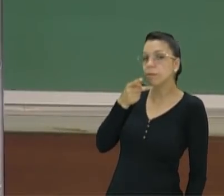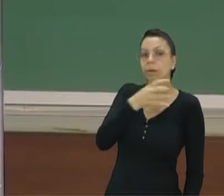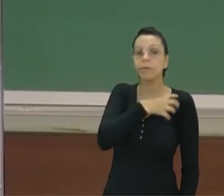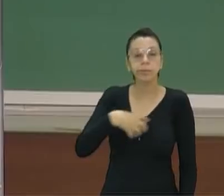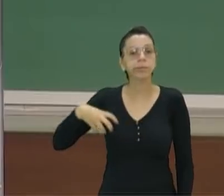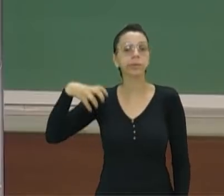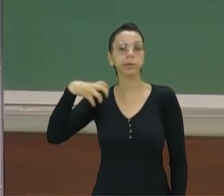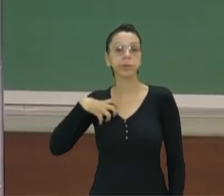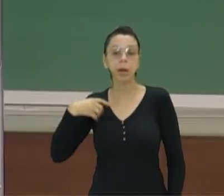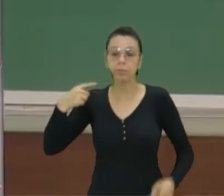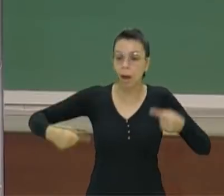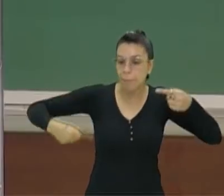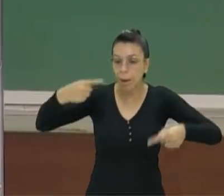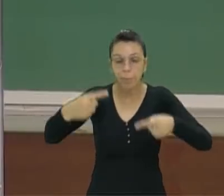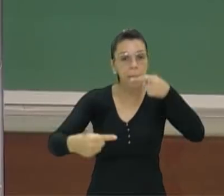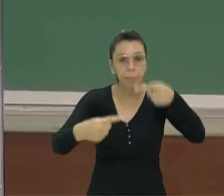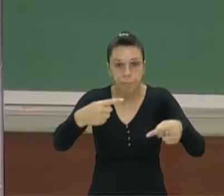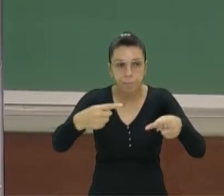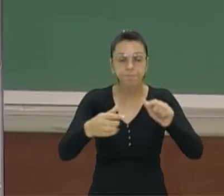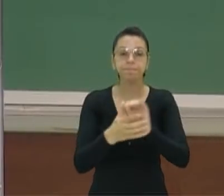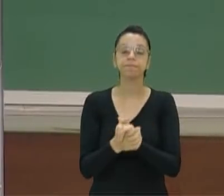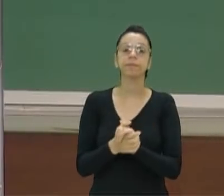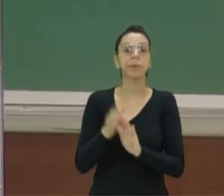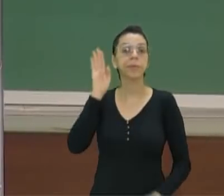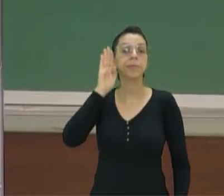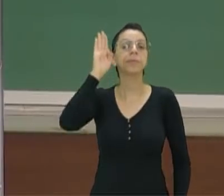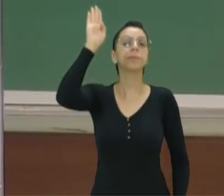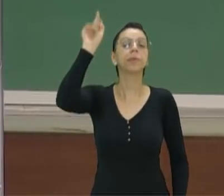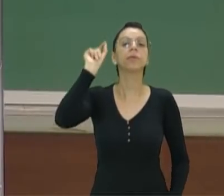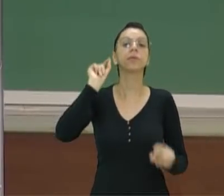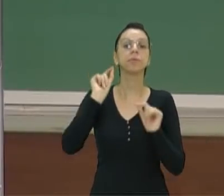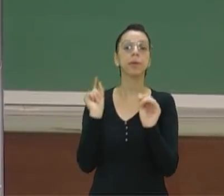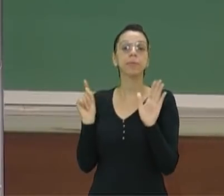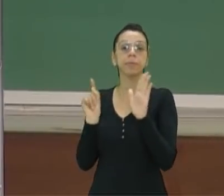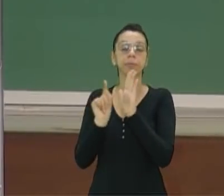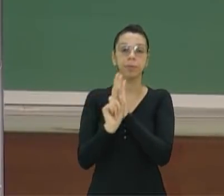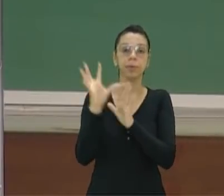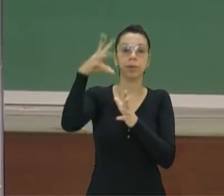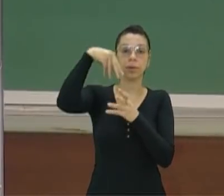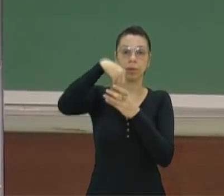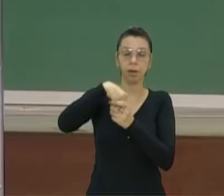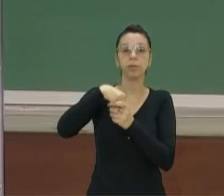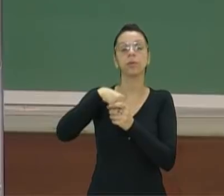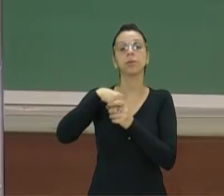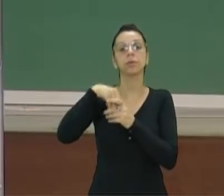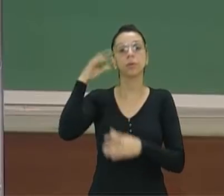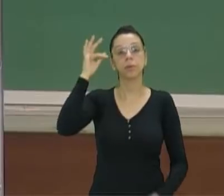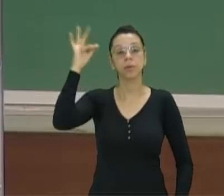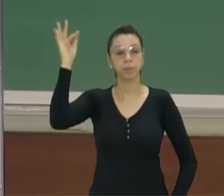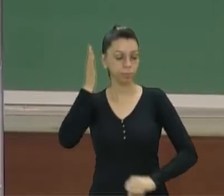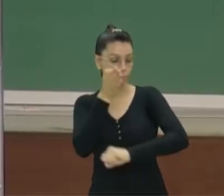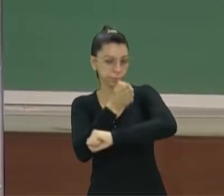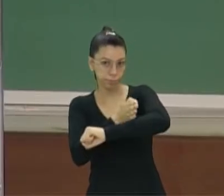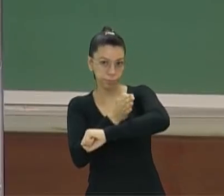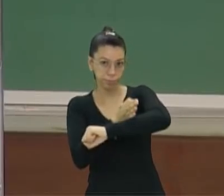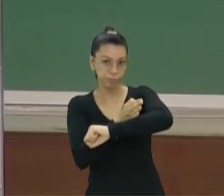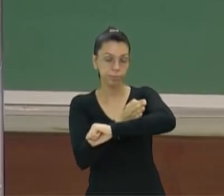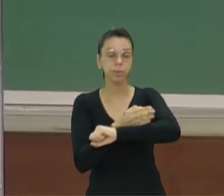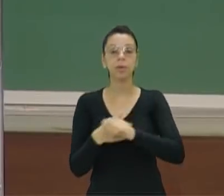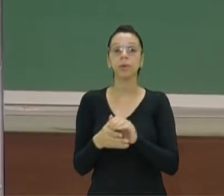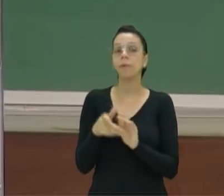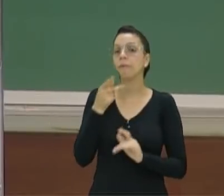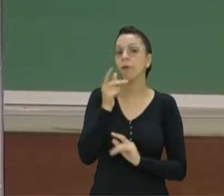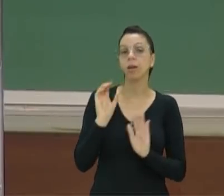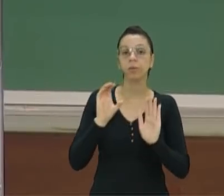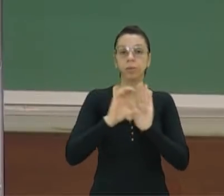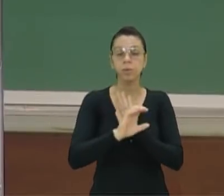então. Por isso que essa talvez seja a principal questão da filosofia medieval quando falamos da teoria do conhecimento. Então, o